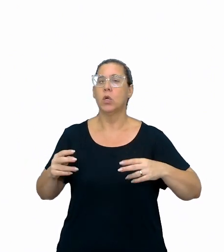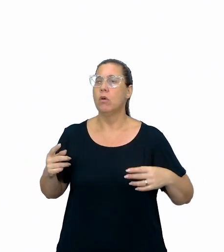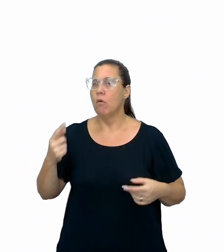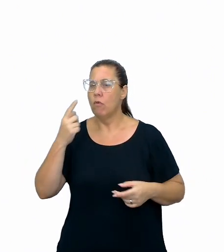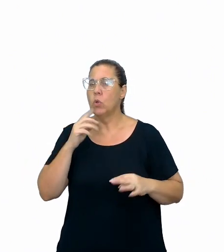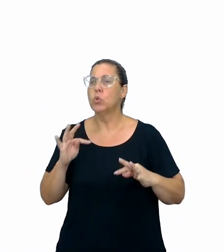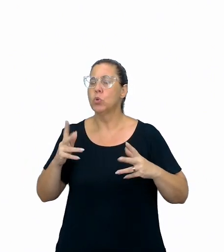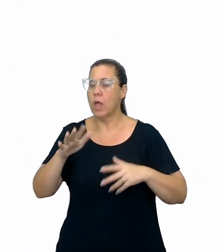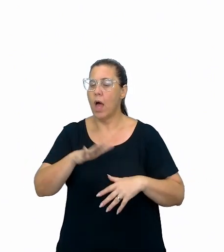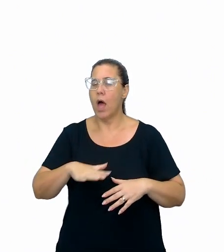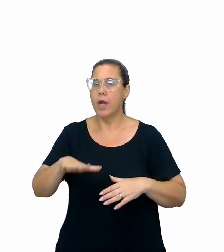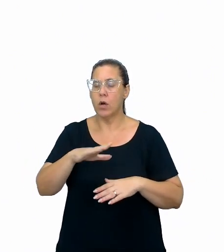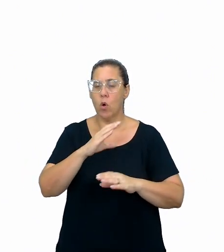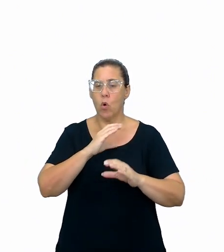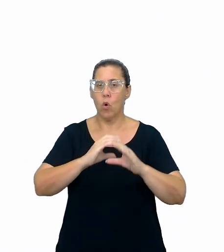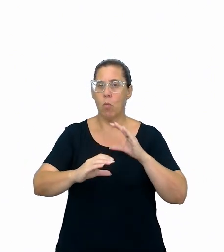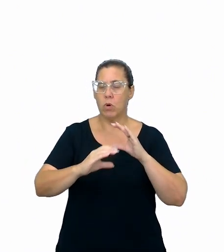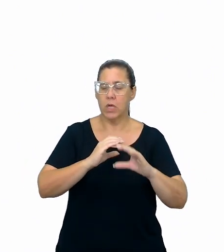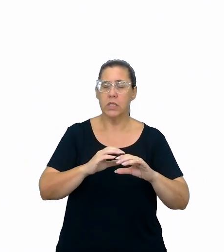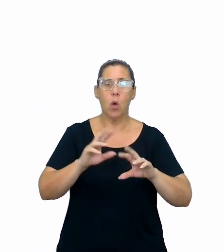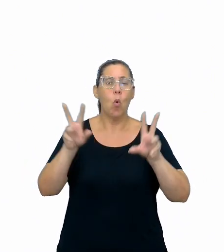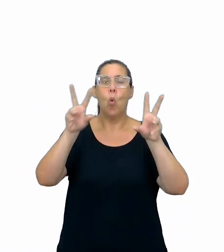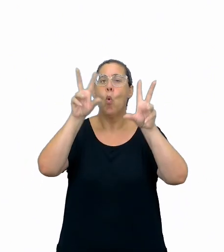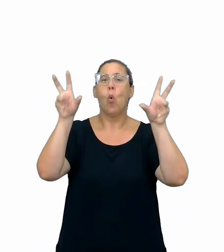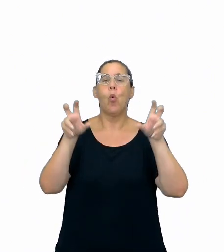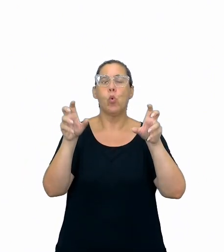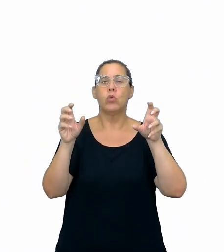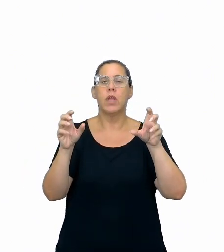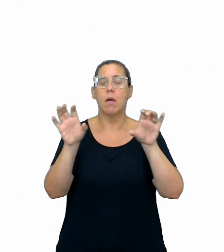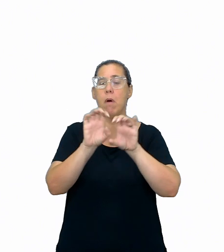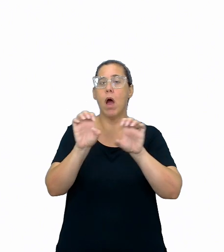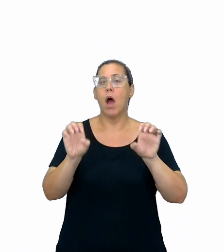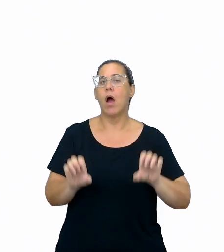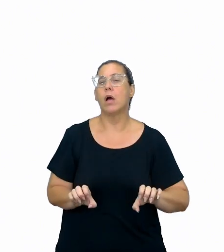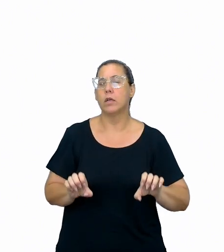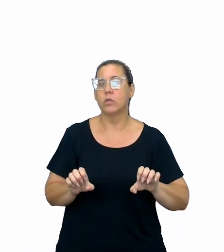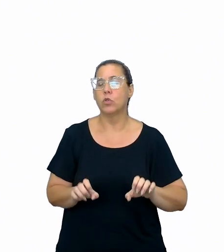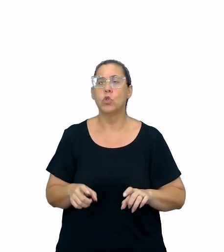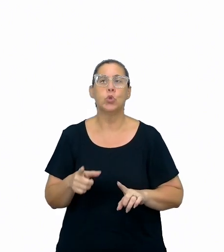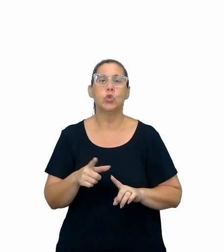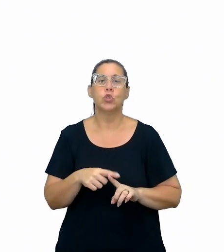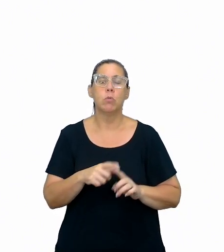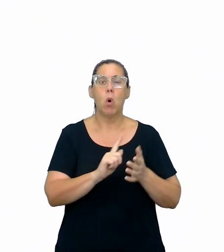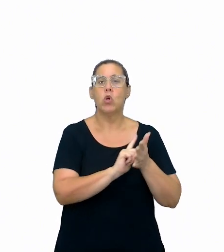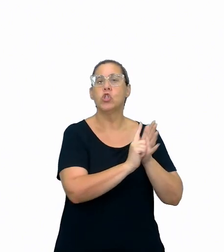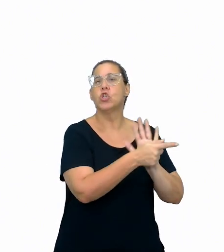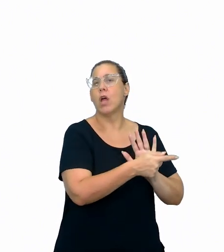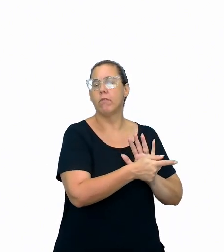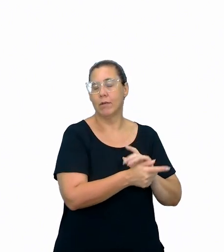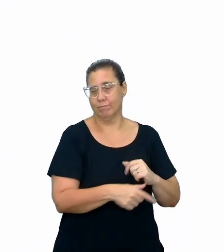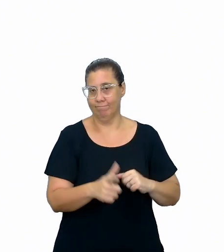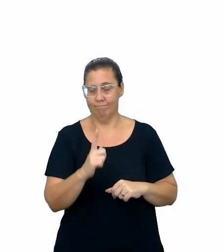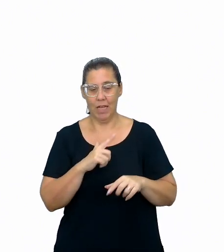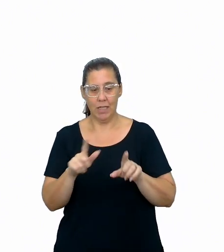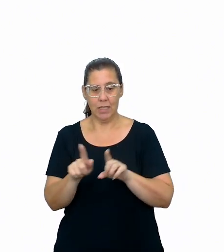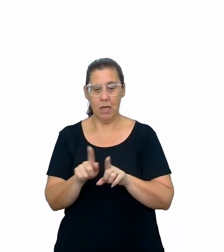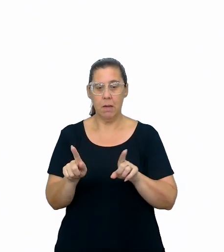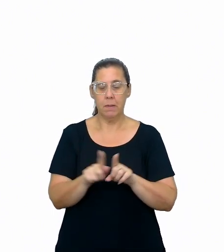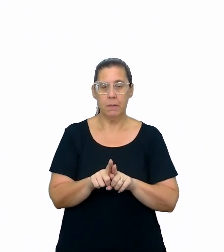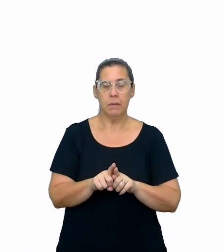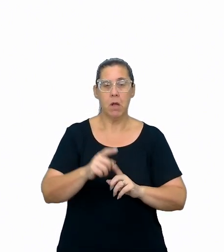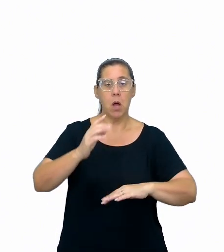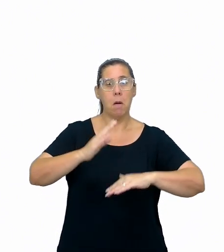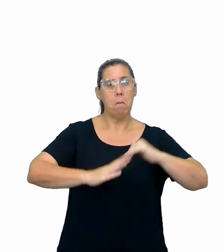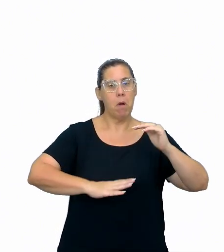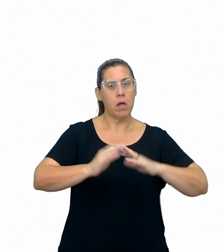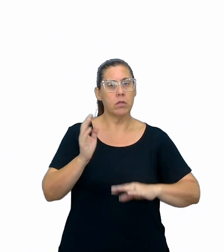situação comunicativa, o tema, a estrutura composicional e o estilo do gênero. Nós temos também a presença de uma